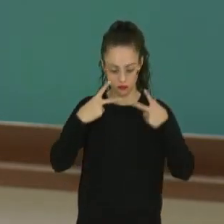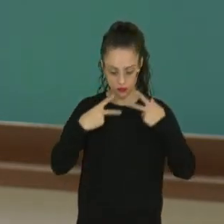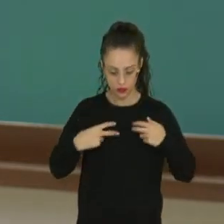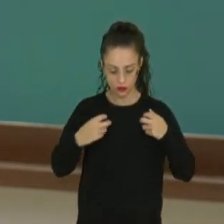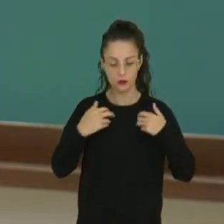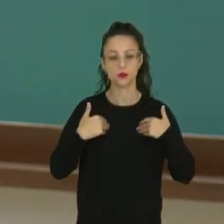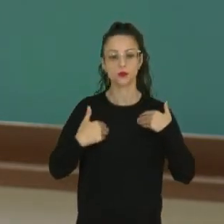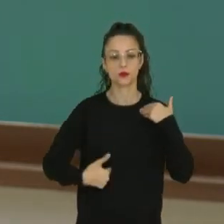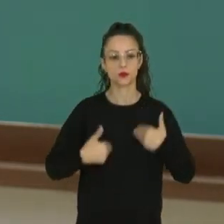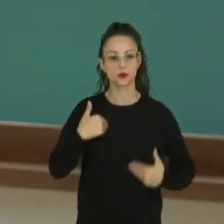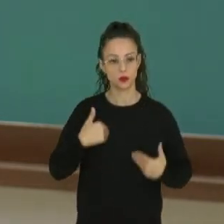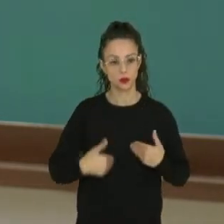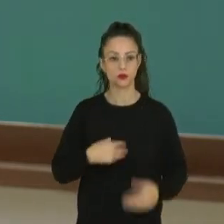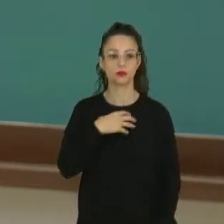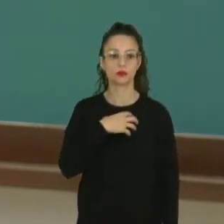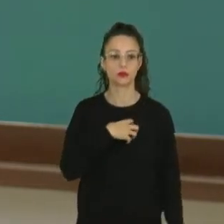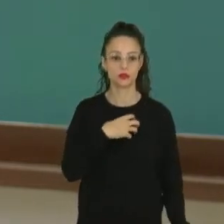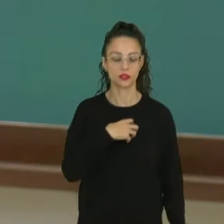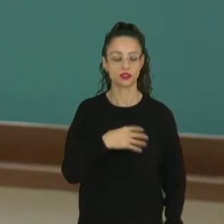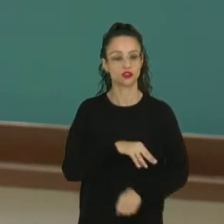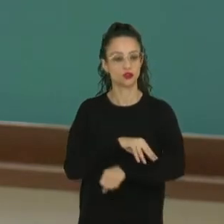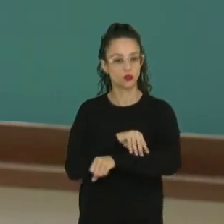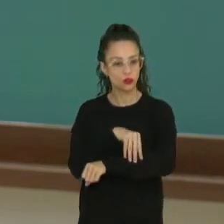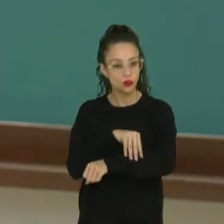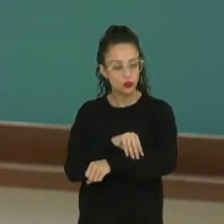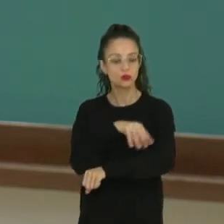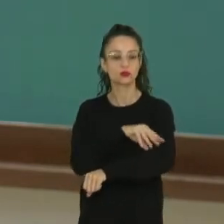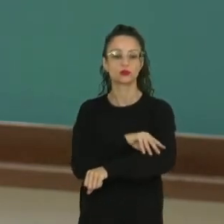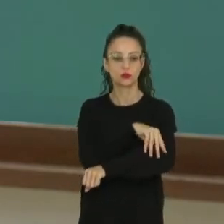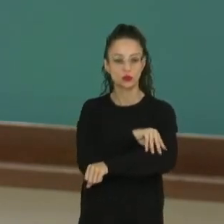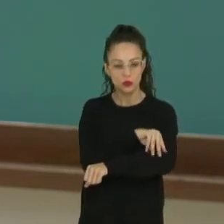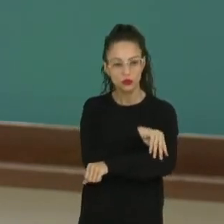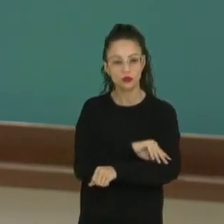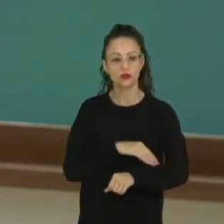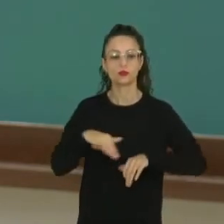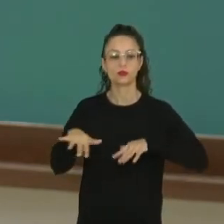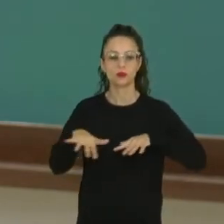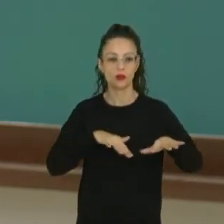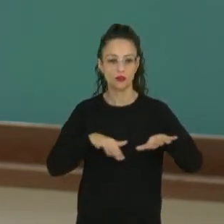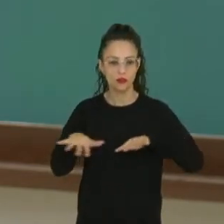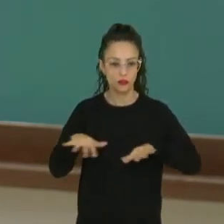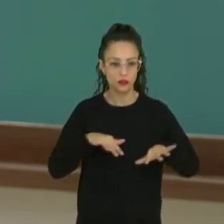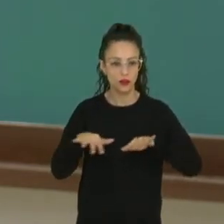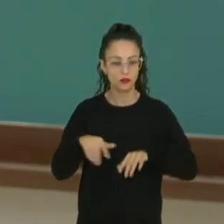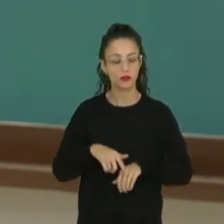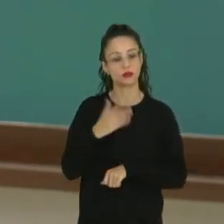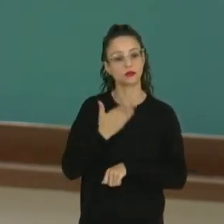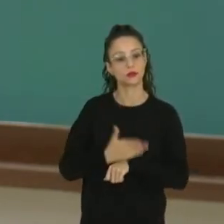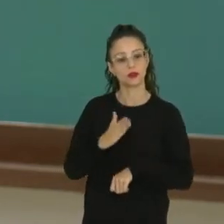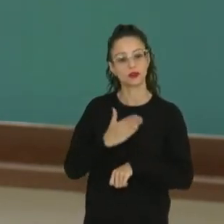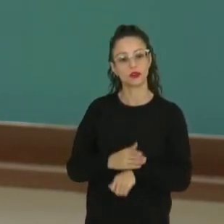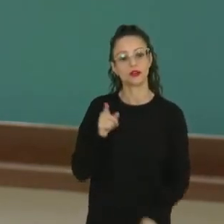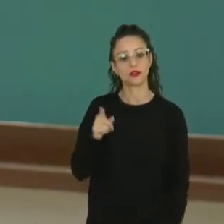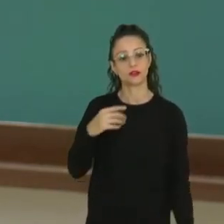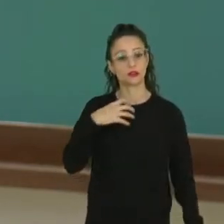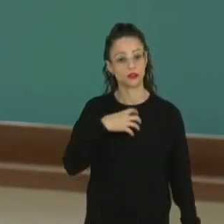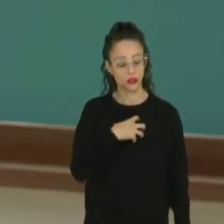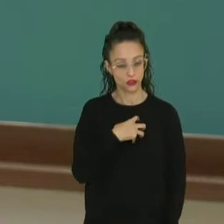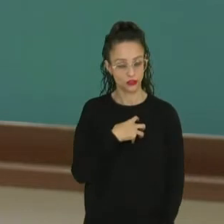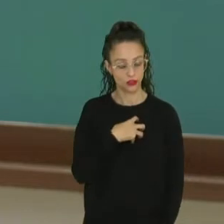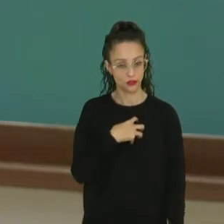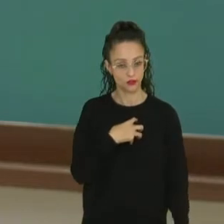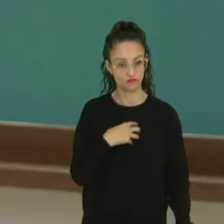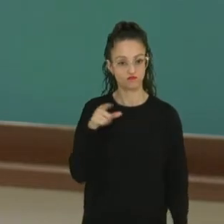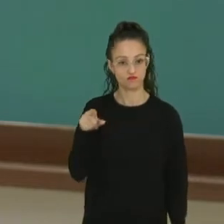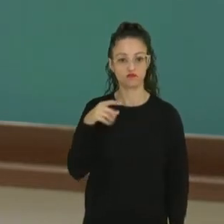corpo, sentindo cada musculatura, cada movimento que é realizado, o praticante ele sente, né?